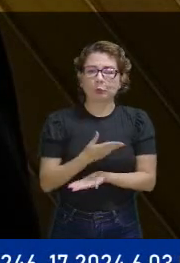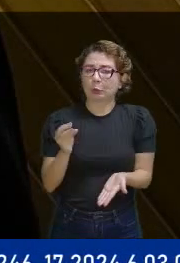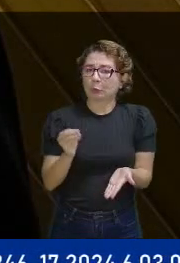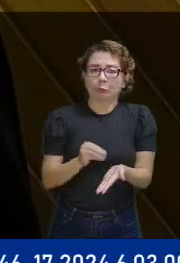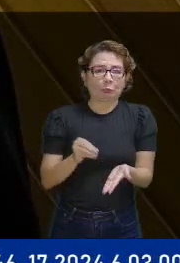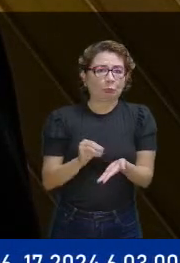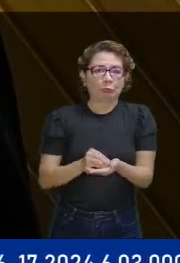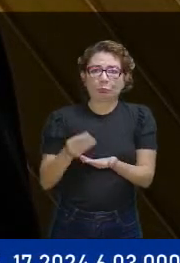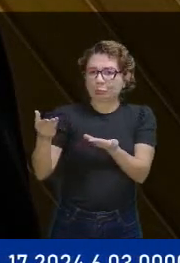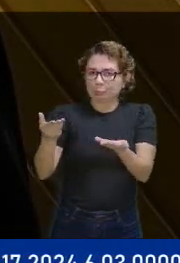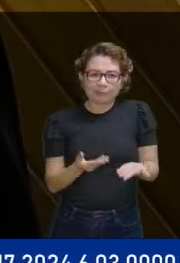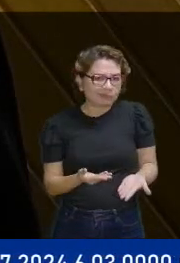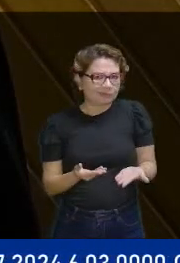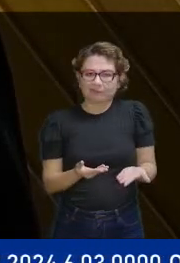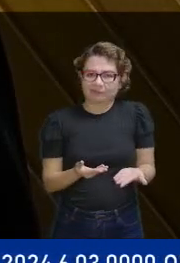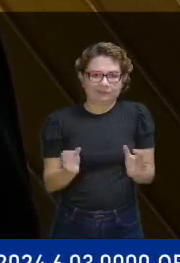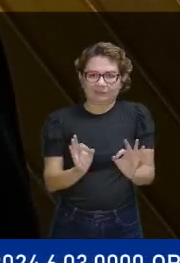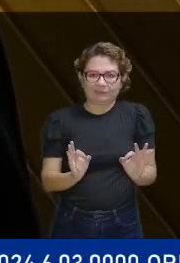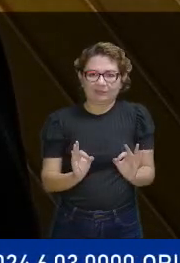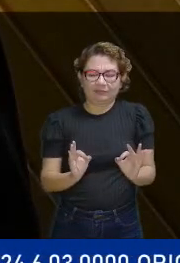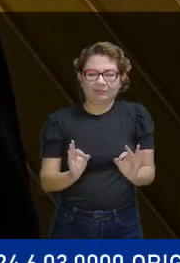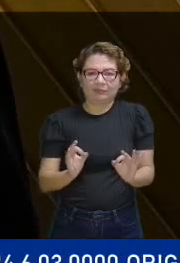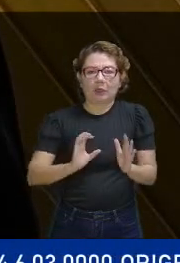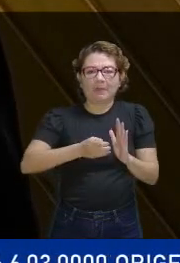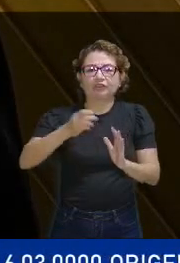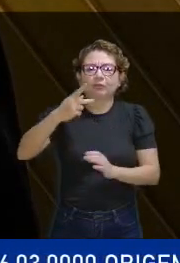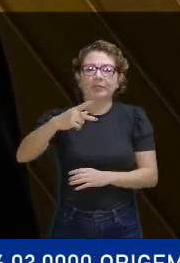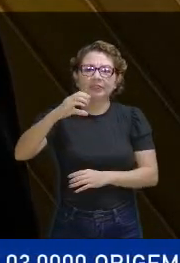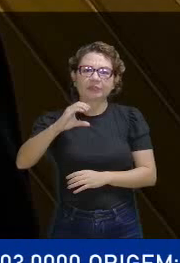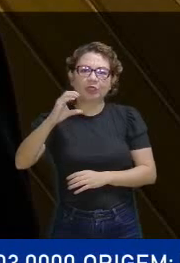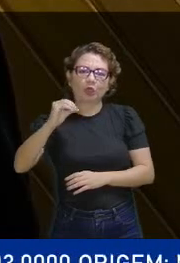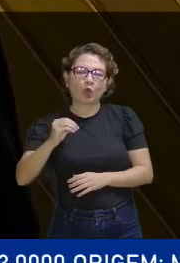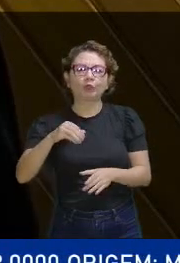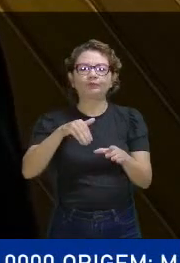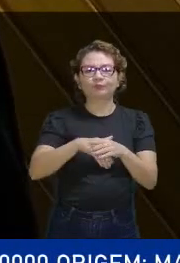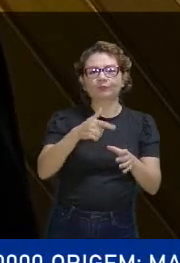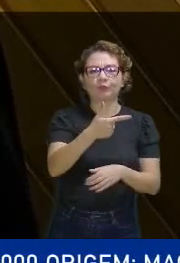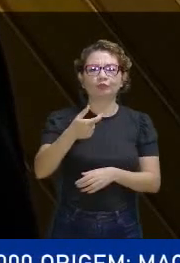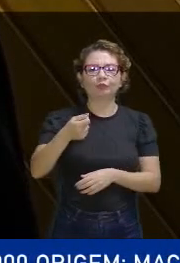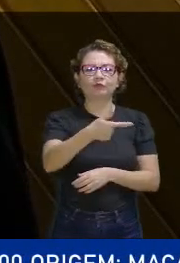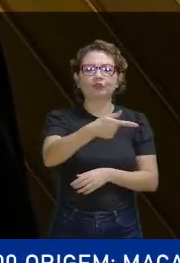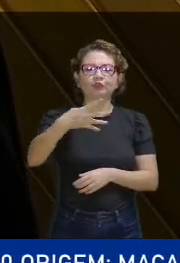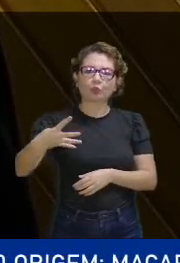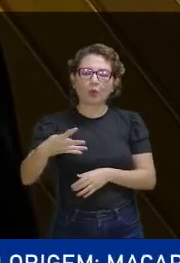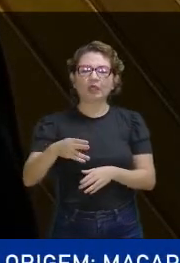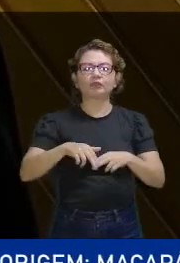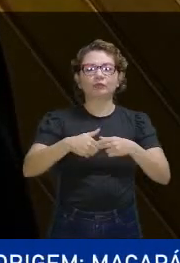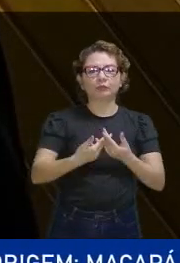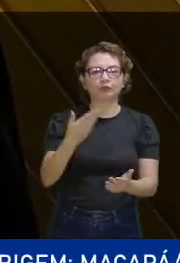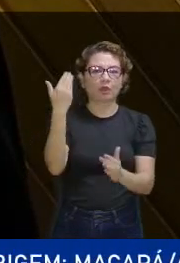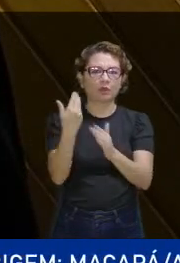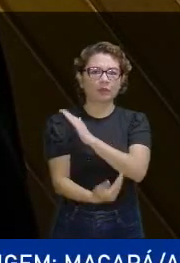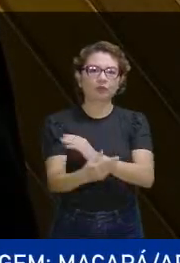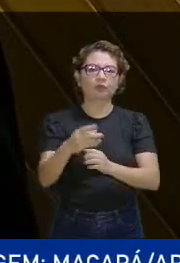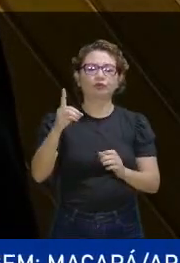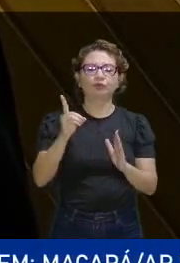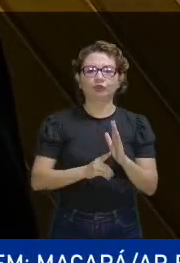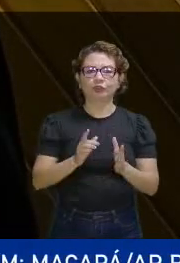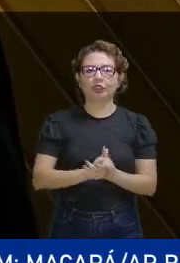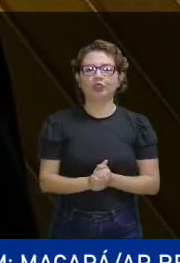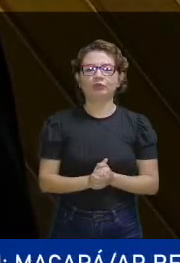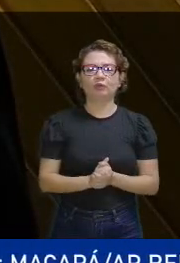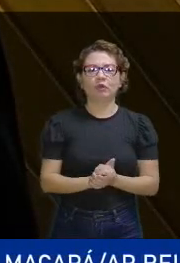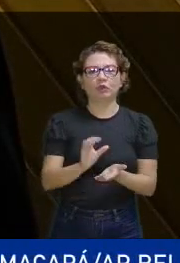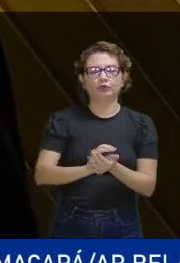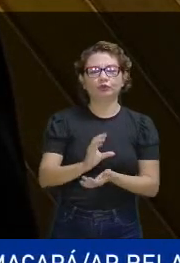as contas do partido da causa operária, referentes às eleições de 2024, com a consequente perda do direito ao recebimento